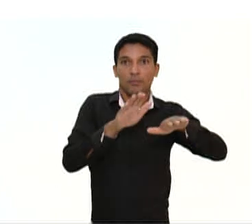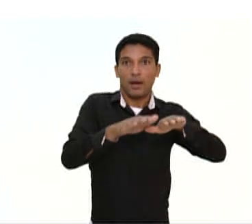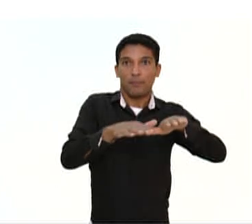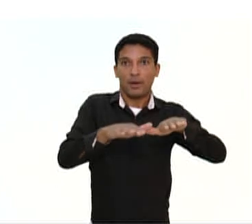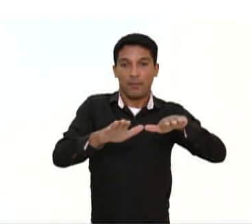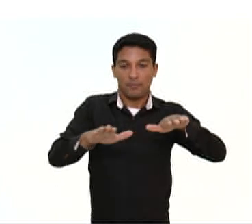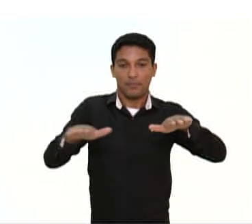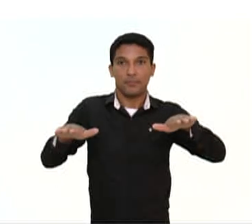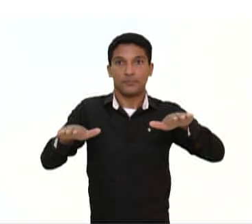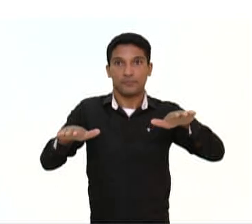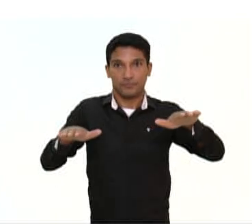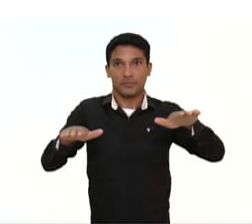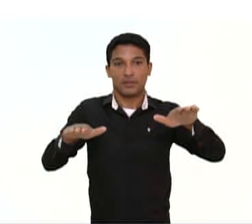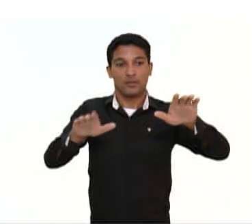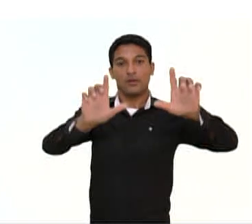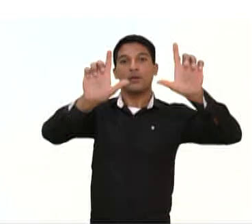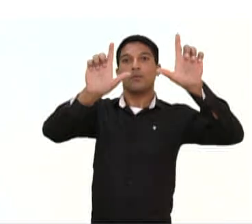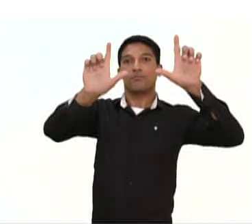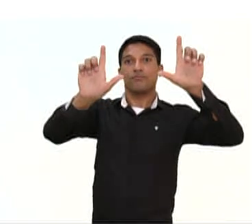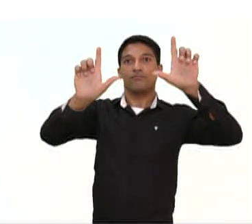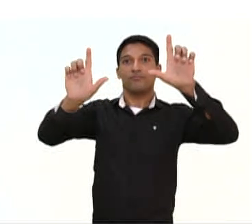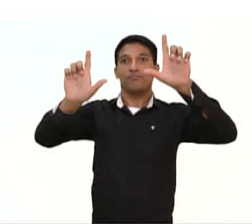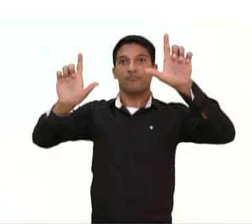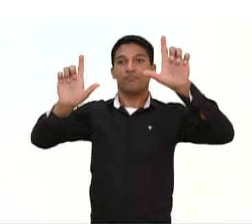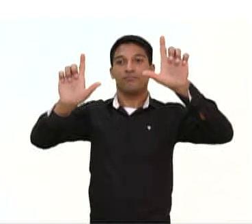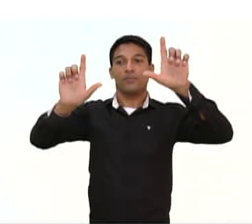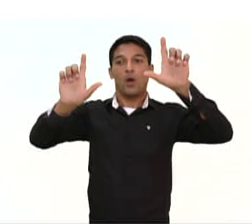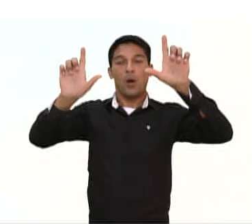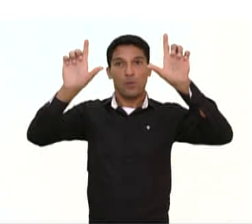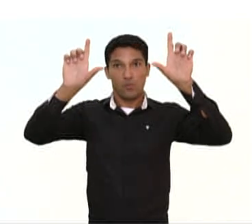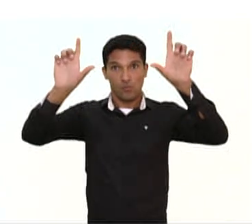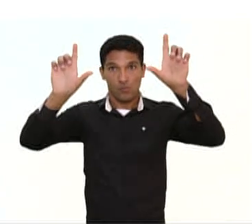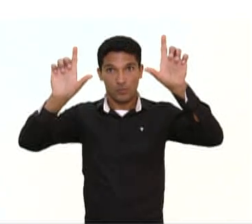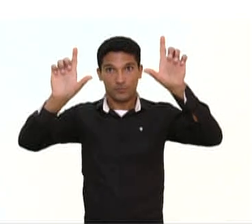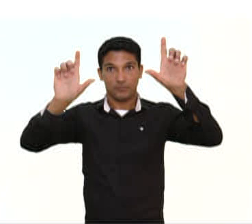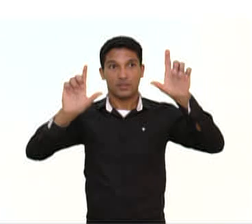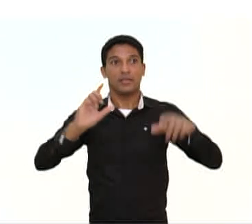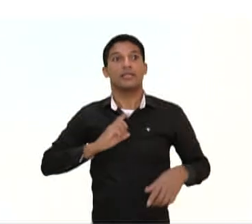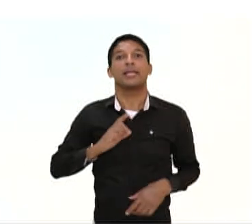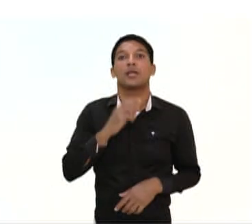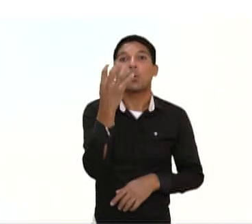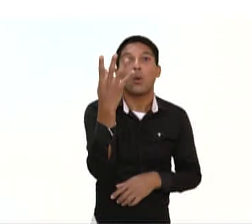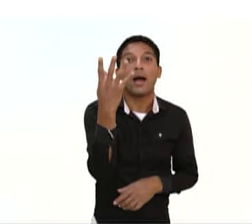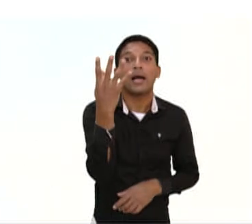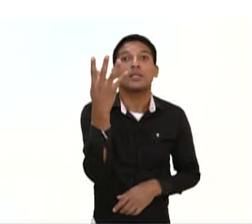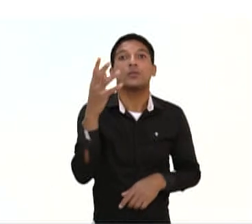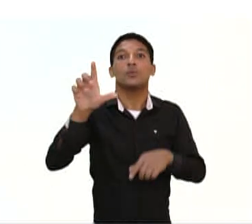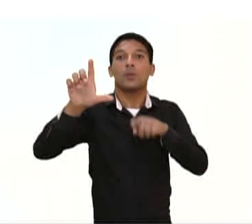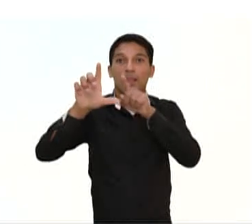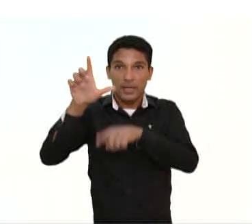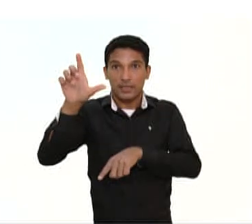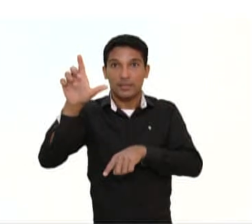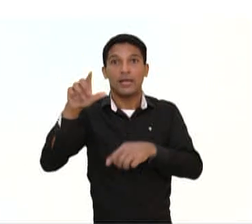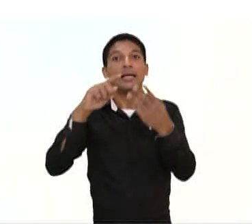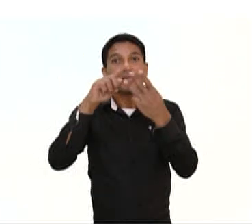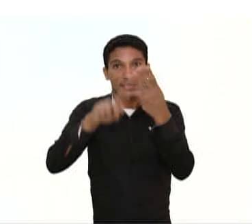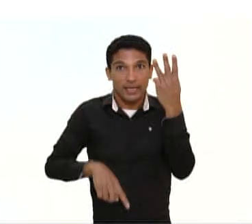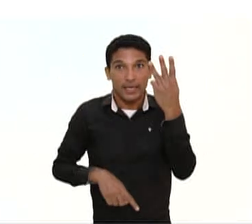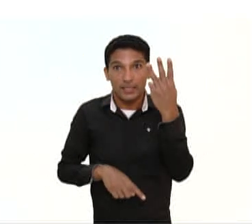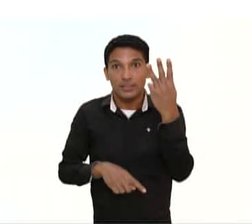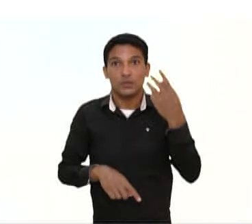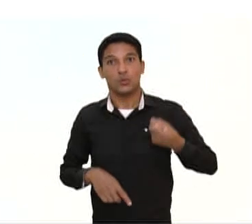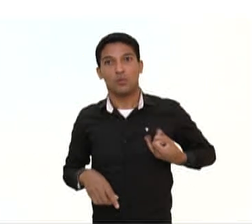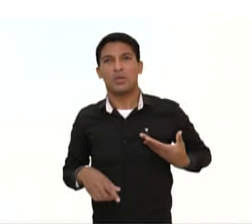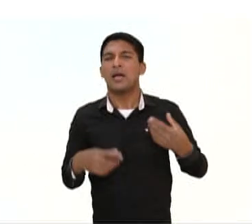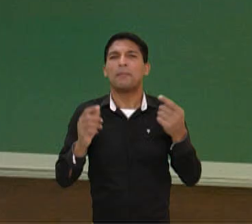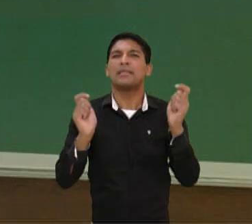placas possuem 4 letras e 3 números, tá? A pergunta era, quantas combinações possíveis eu posso